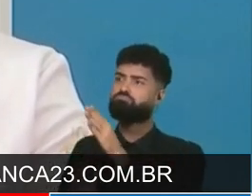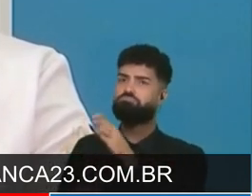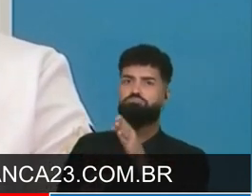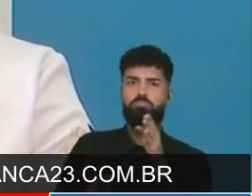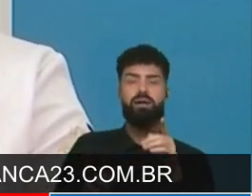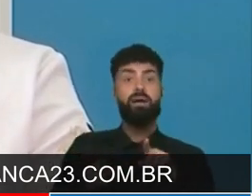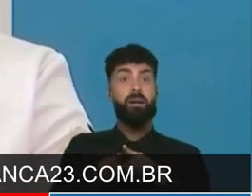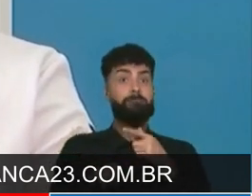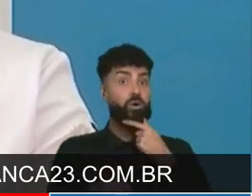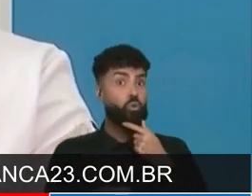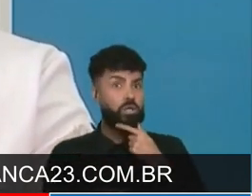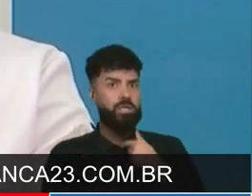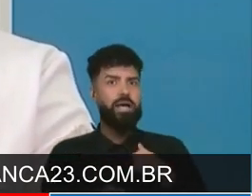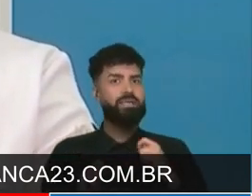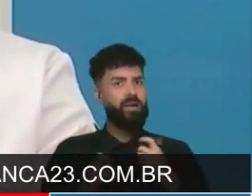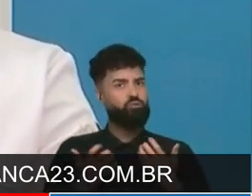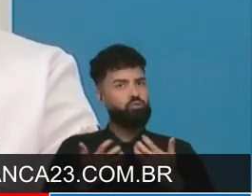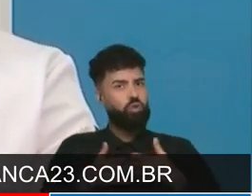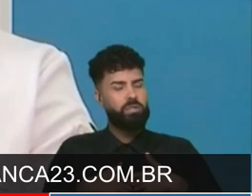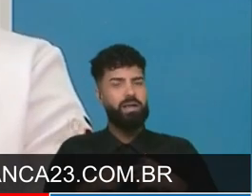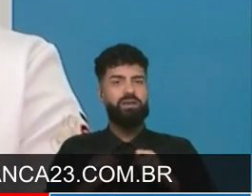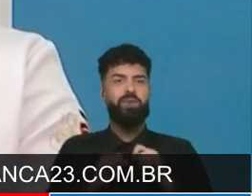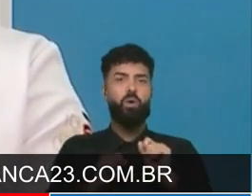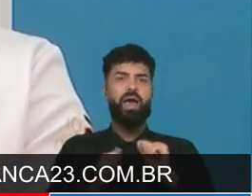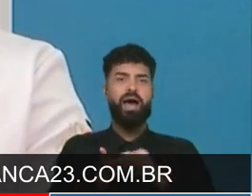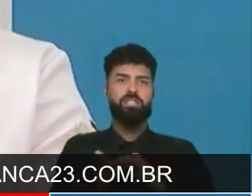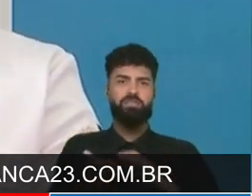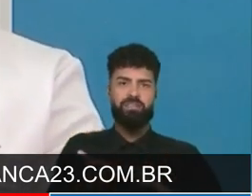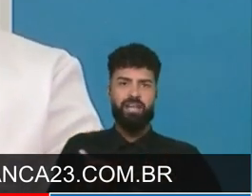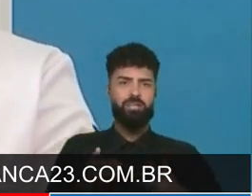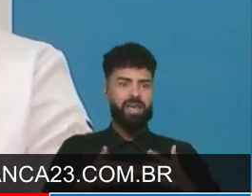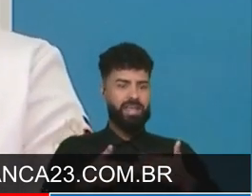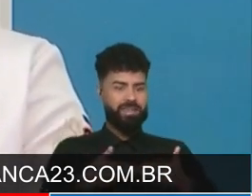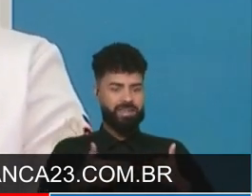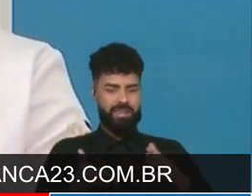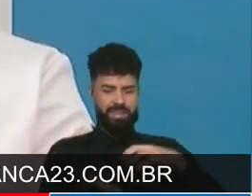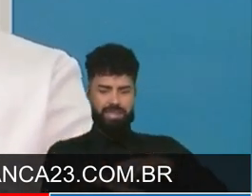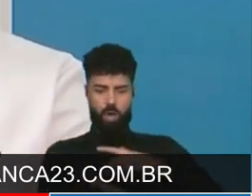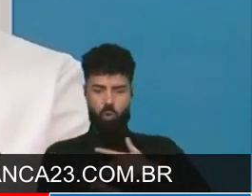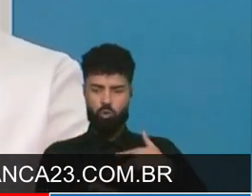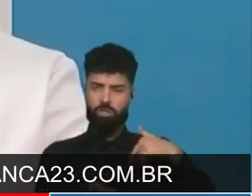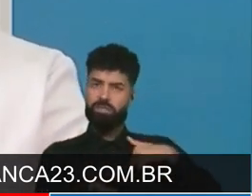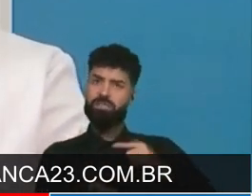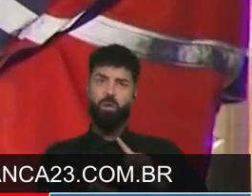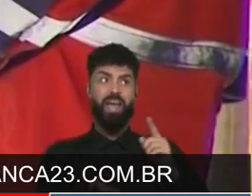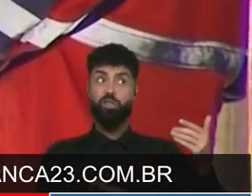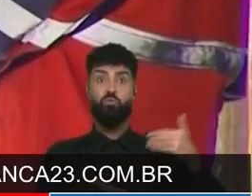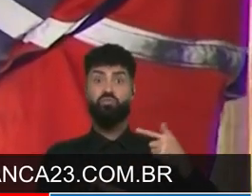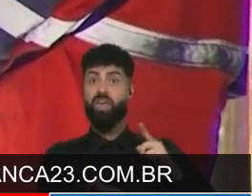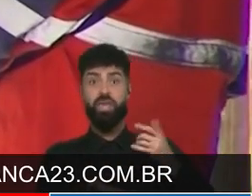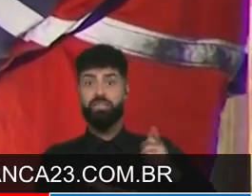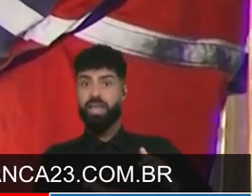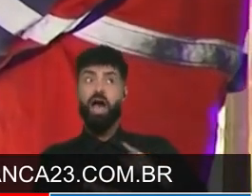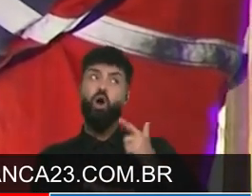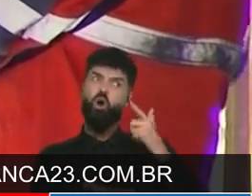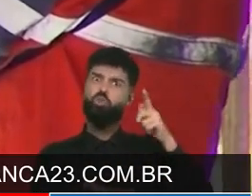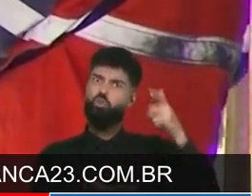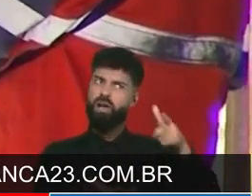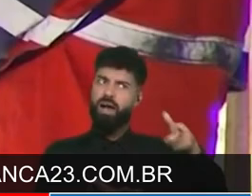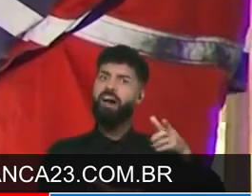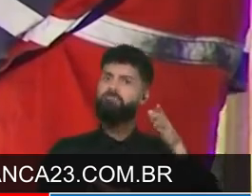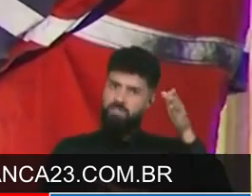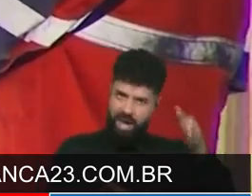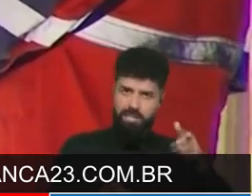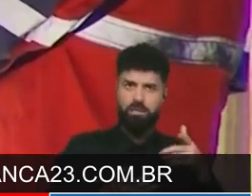masculina, funciona muito também a adesão de atividades extramuro, né? Para alcançar esses homens em locais que eles mais frequentam. Geralmente o homem tem muita